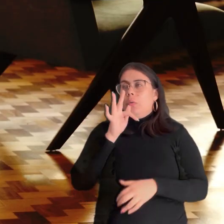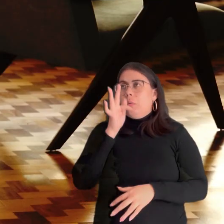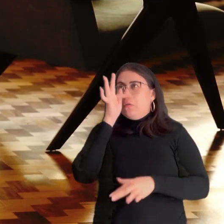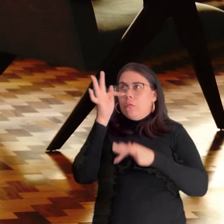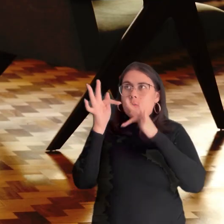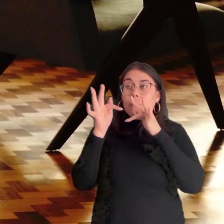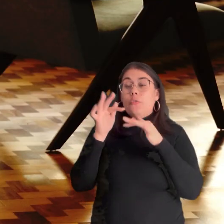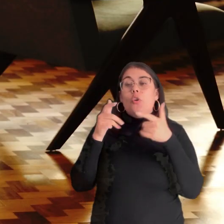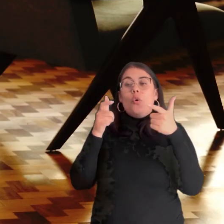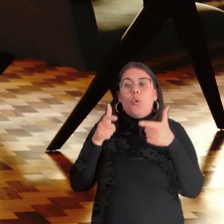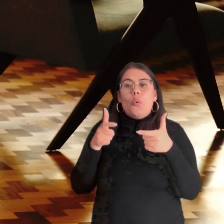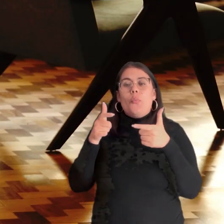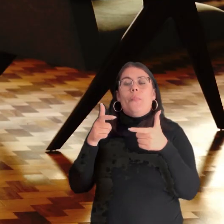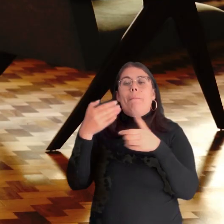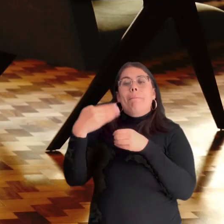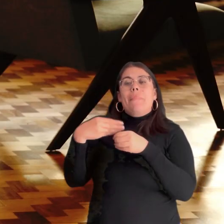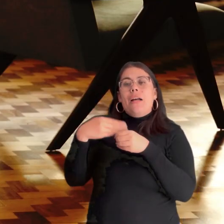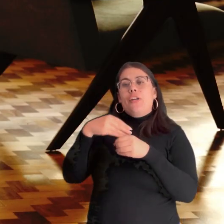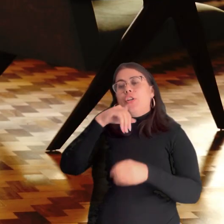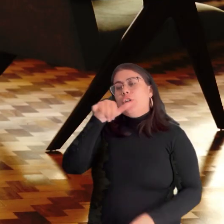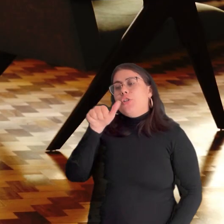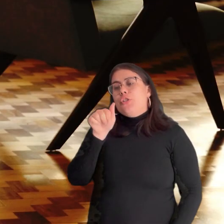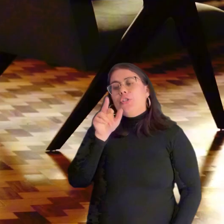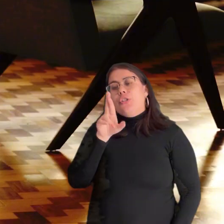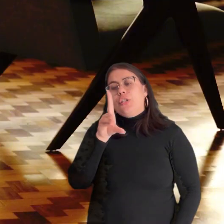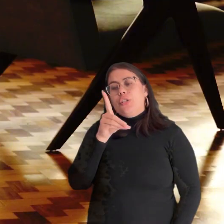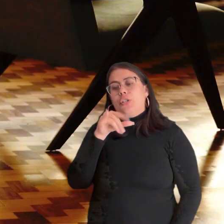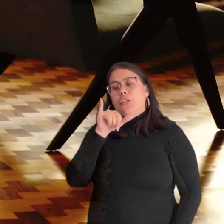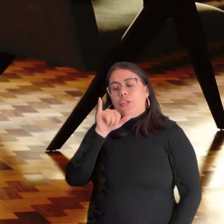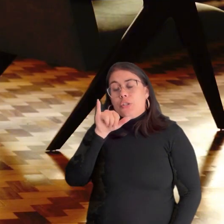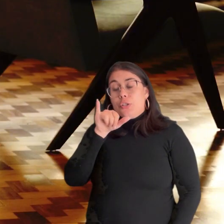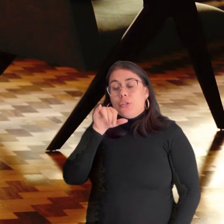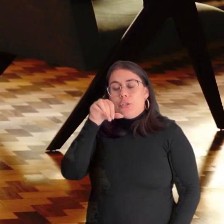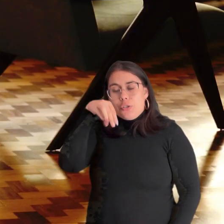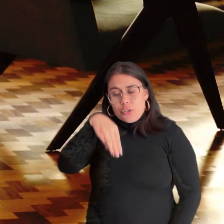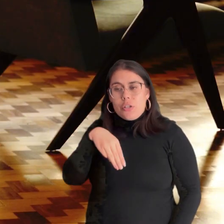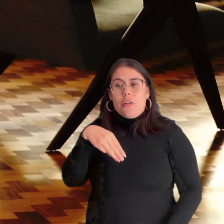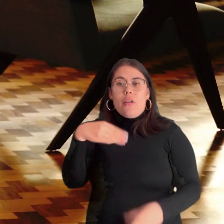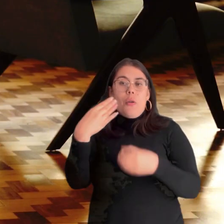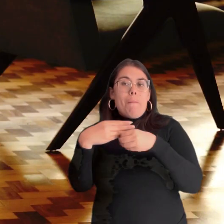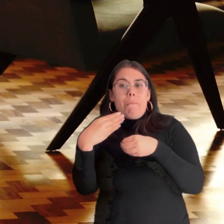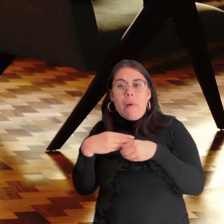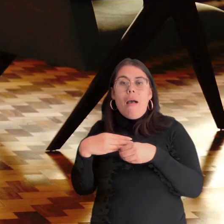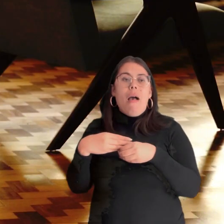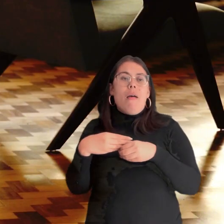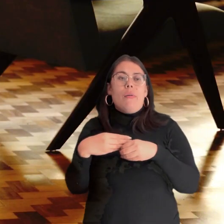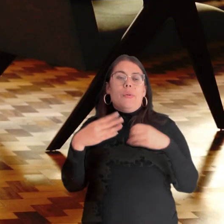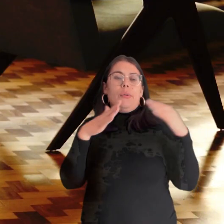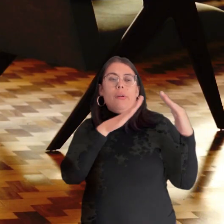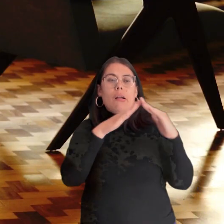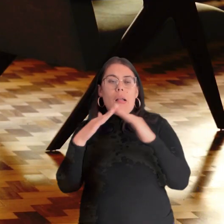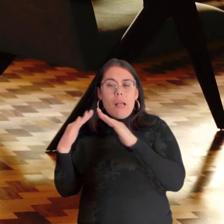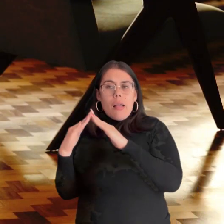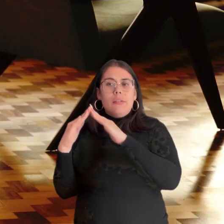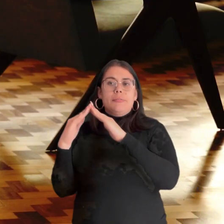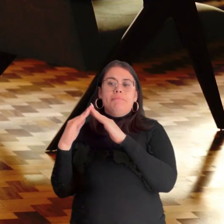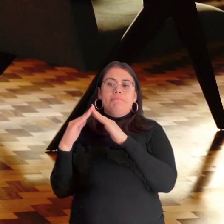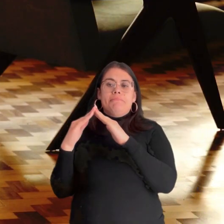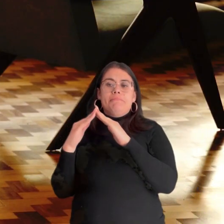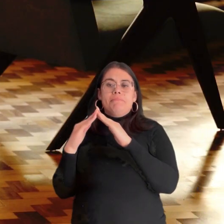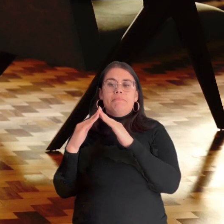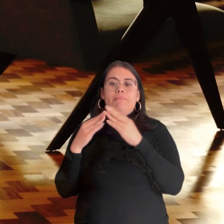residencial, quase como uma situação, aí como posso falar como arquiteto, uma situação tanto